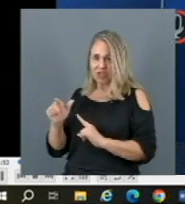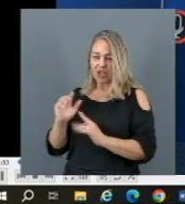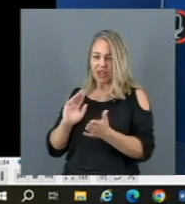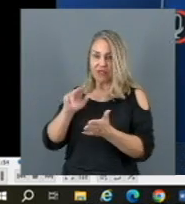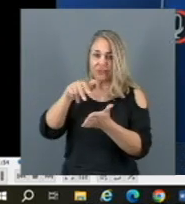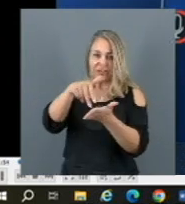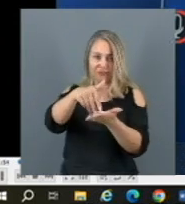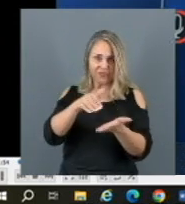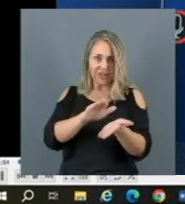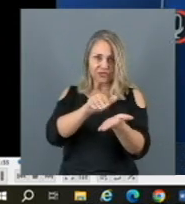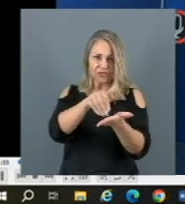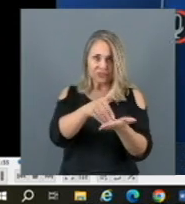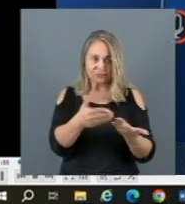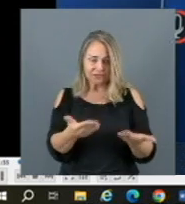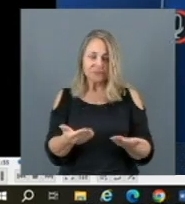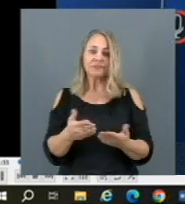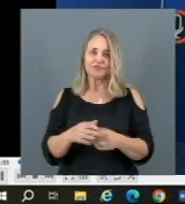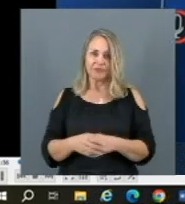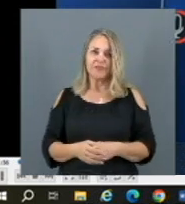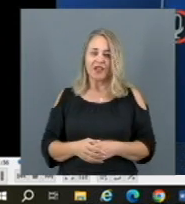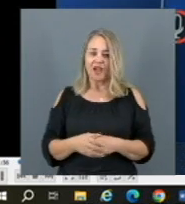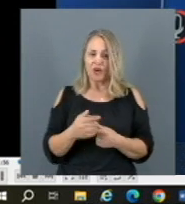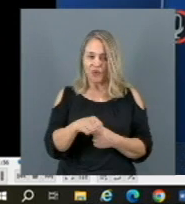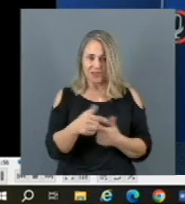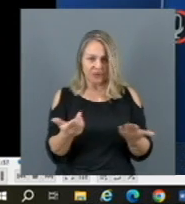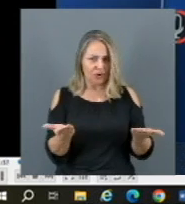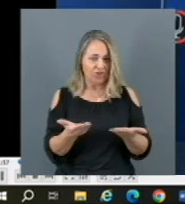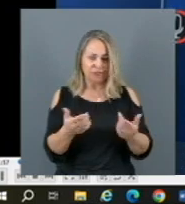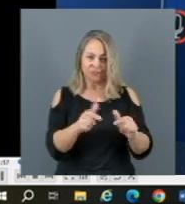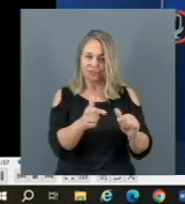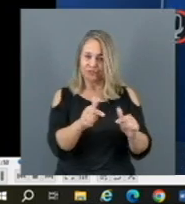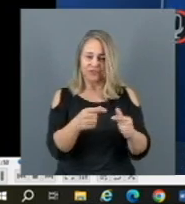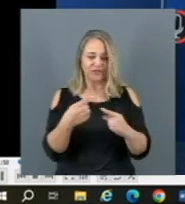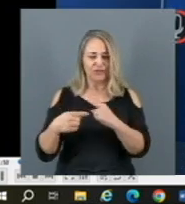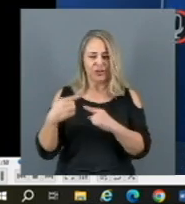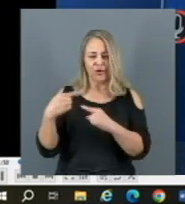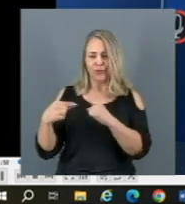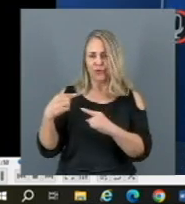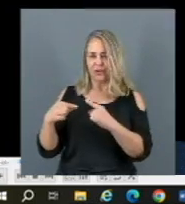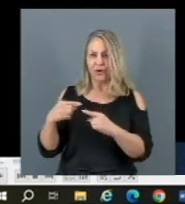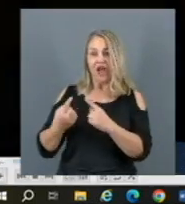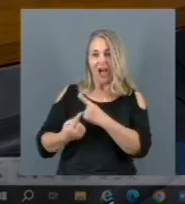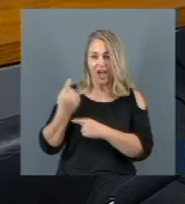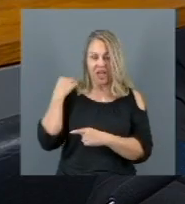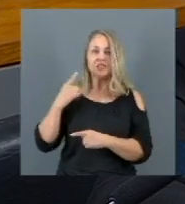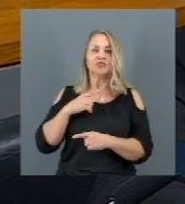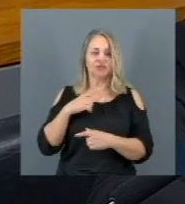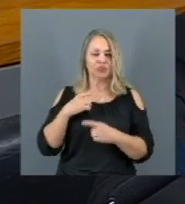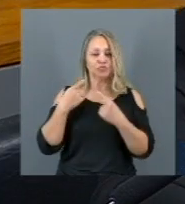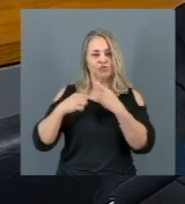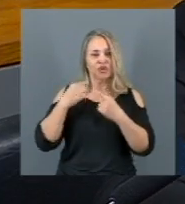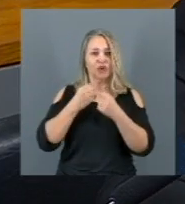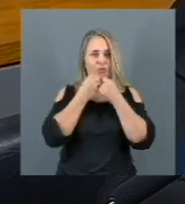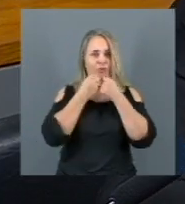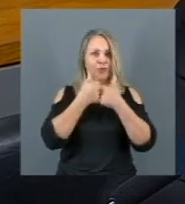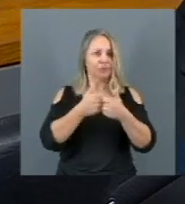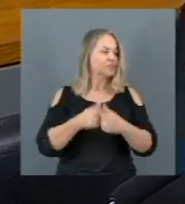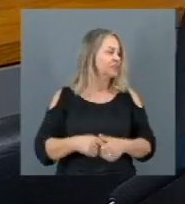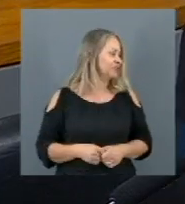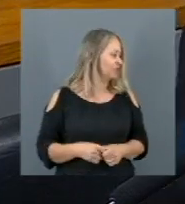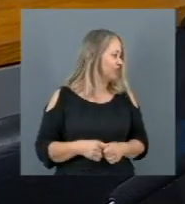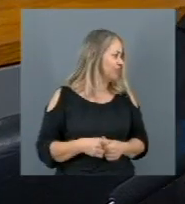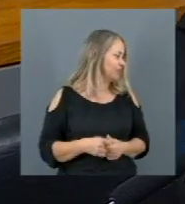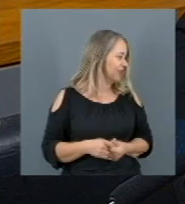frente, com nós já não vai ter diálogo não. Se você tem diálogo com nós, tá bonito, mano. É, esse aí talvez